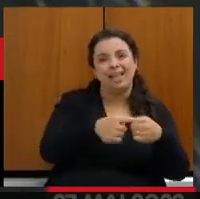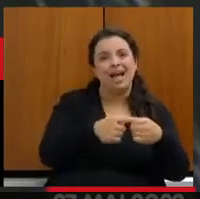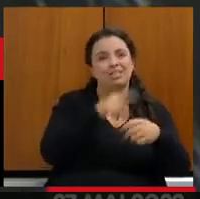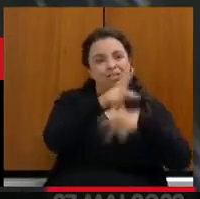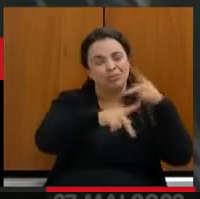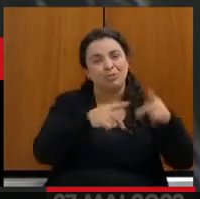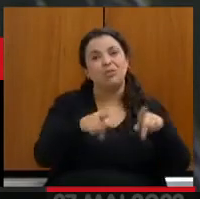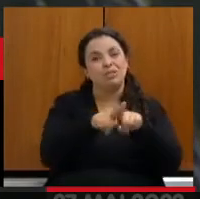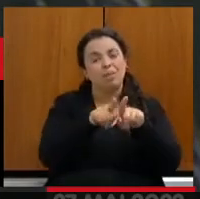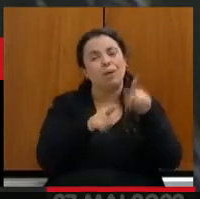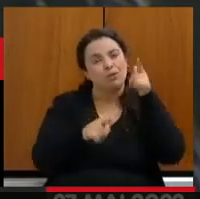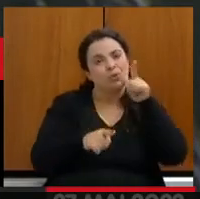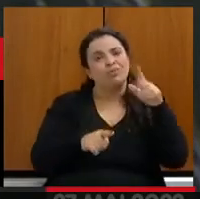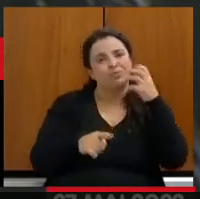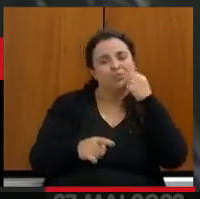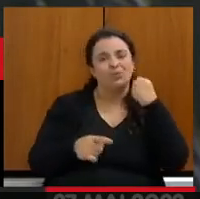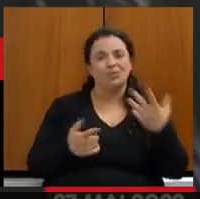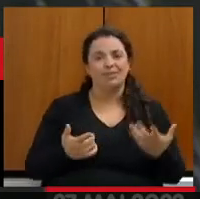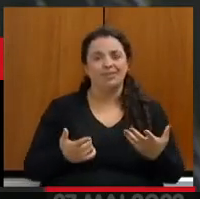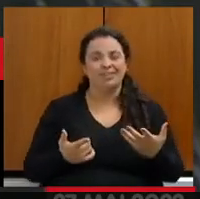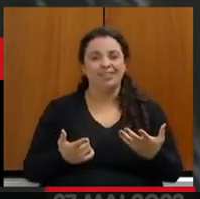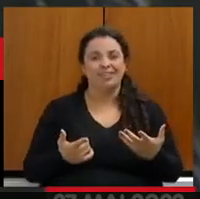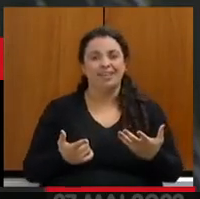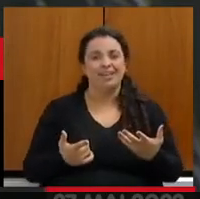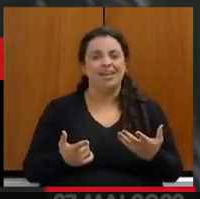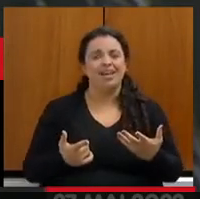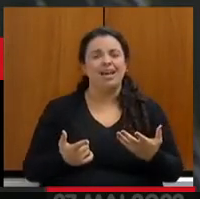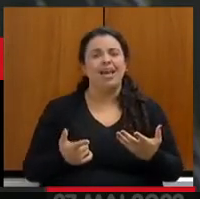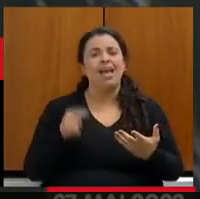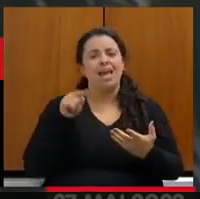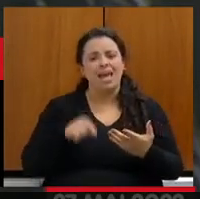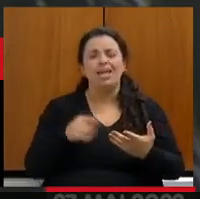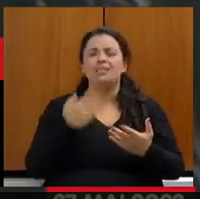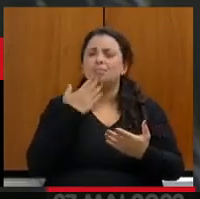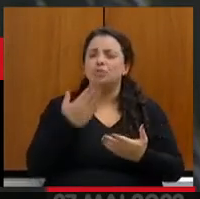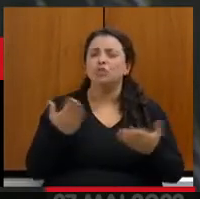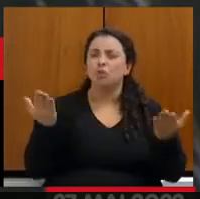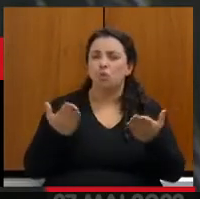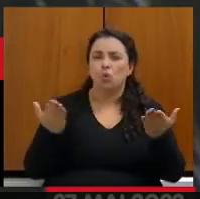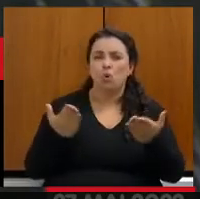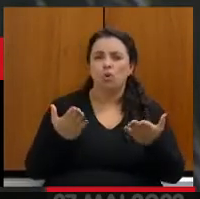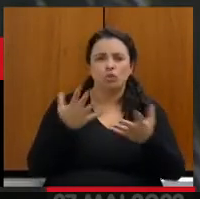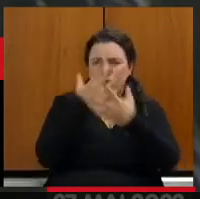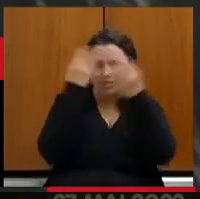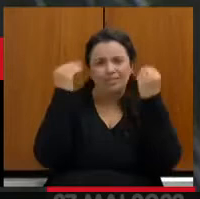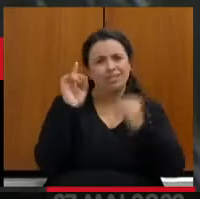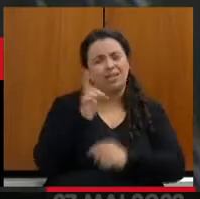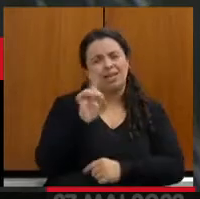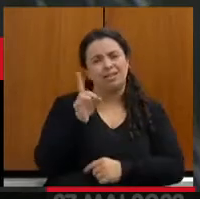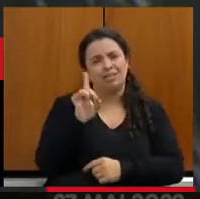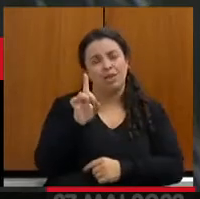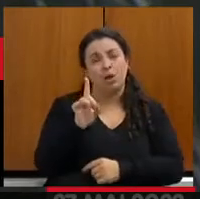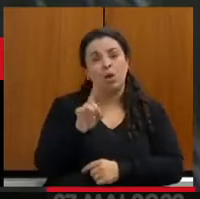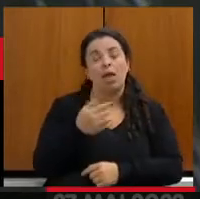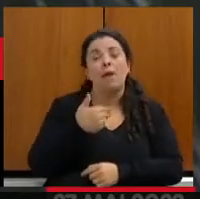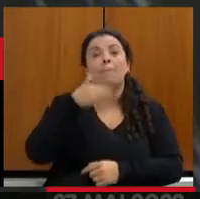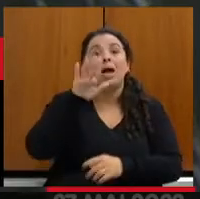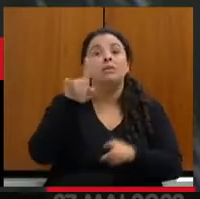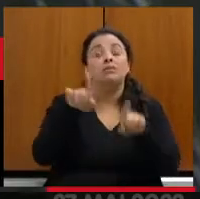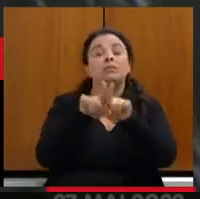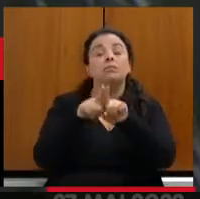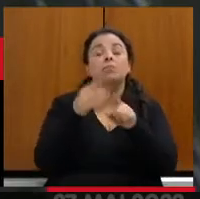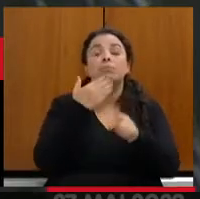como era antes por favor não deixa seus B reivindicações caíram no esquecimento e só mais uma coisa